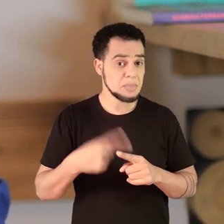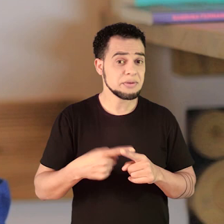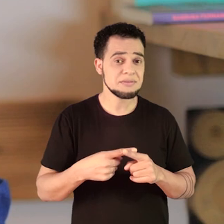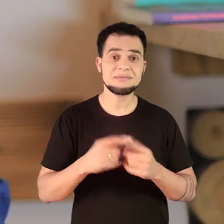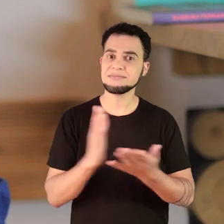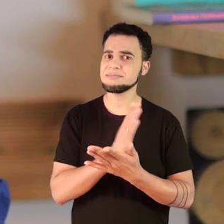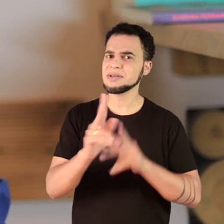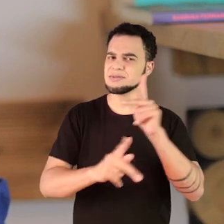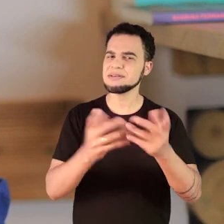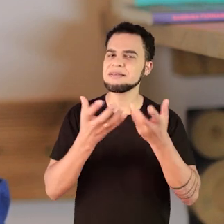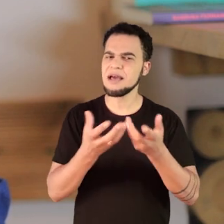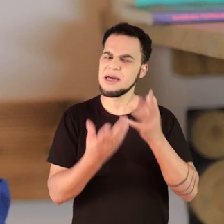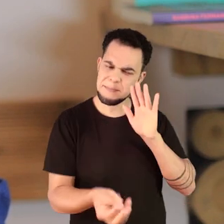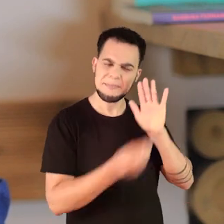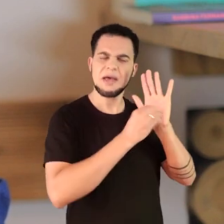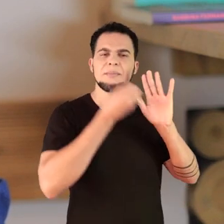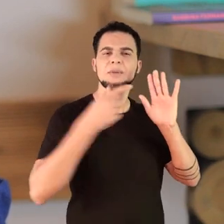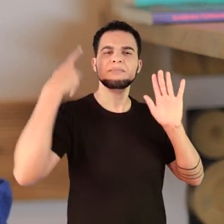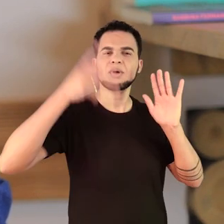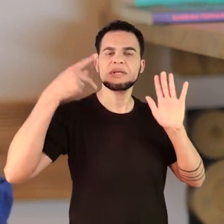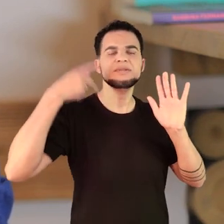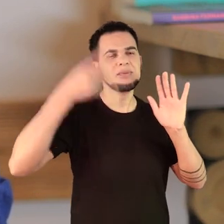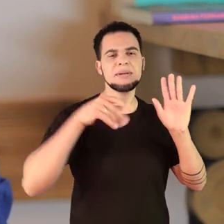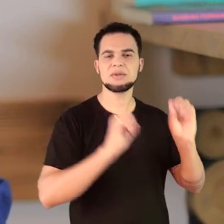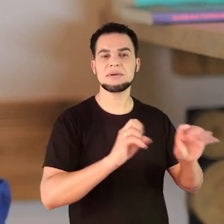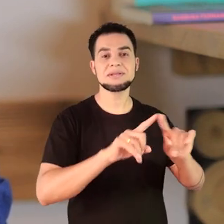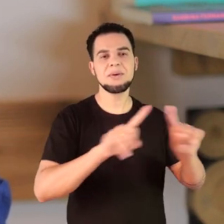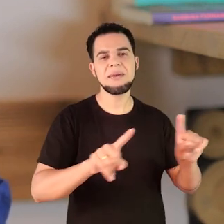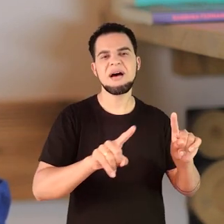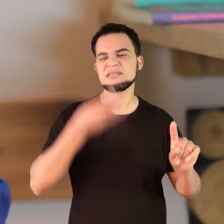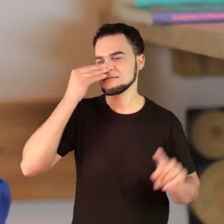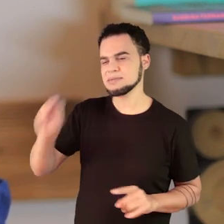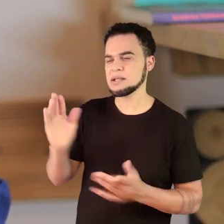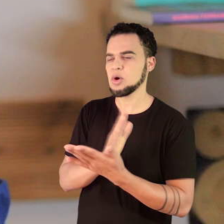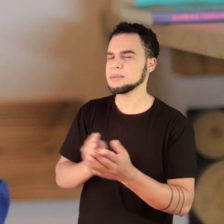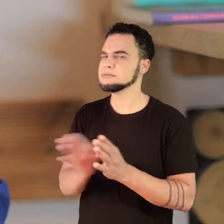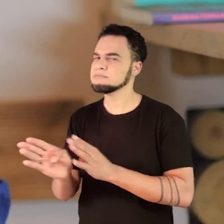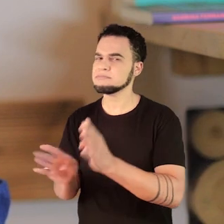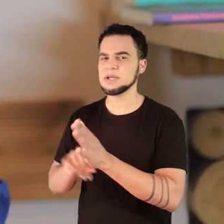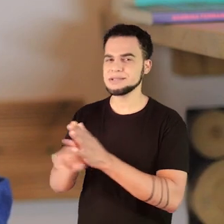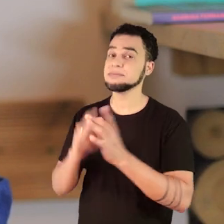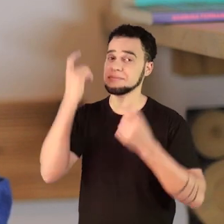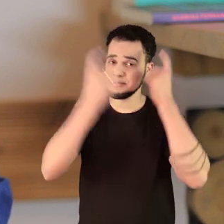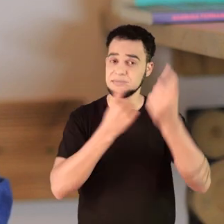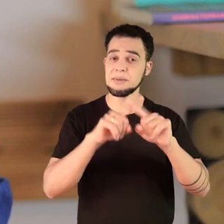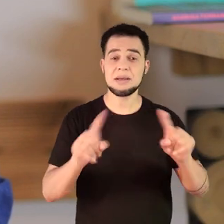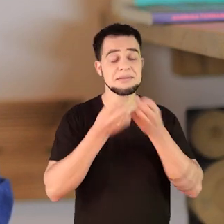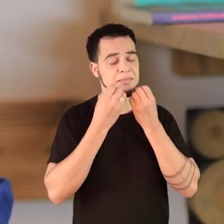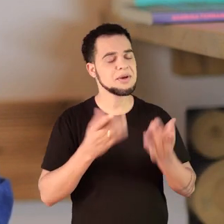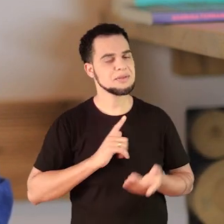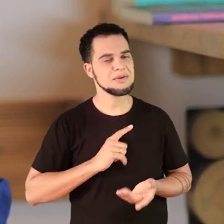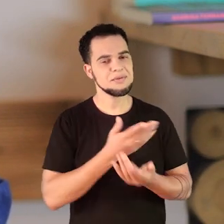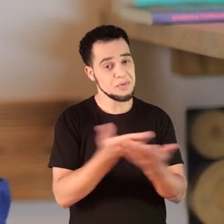quer pautar boas políticas públicas de educação, mas menospreza algumas linhas de pesquisa. Muito preocupante. Mas ainda bem que a gente